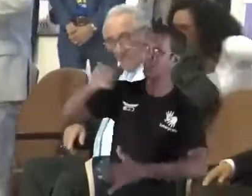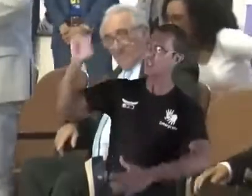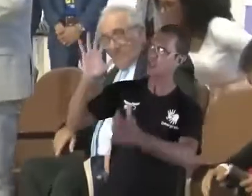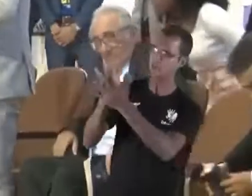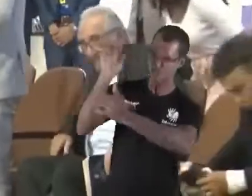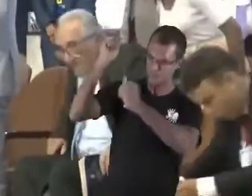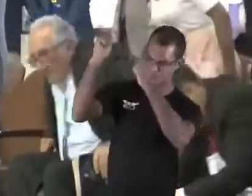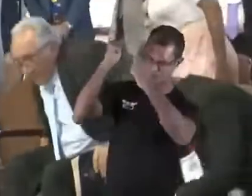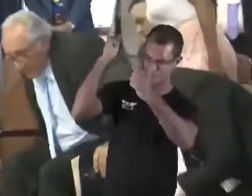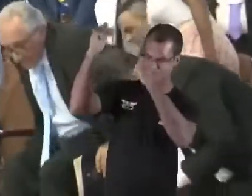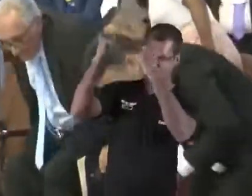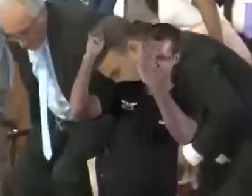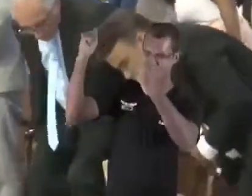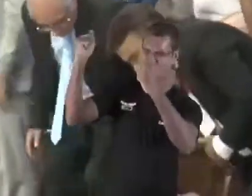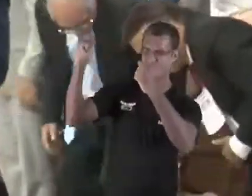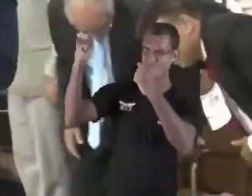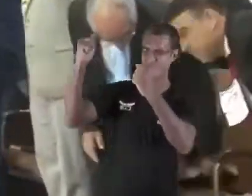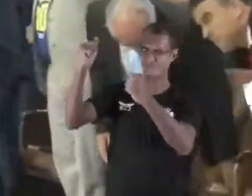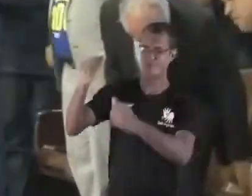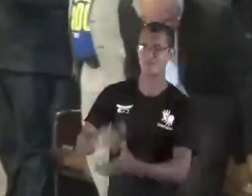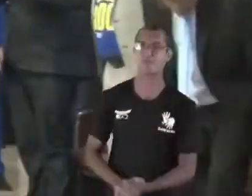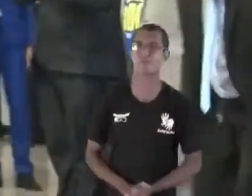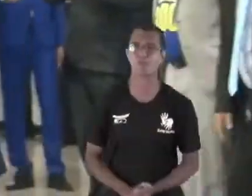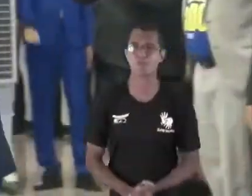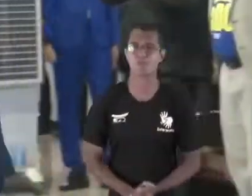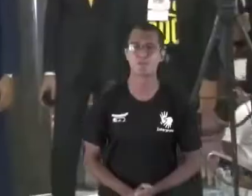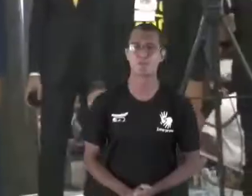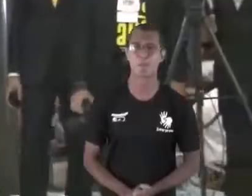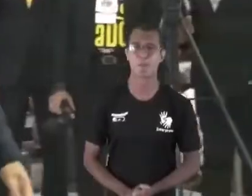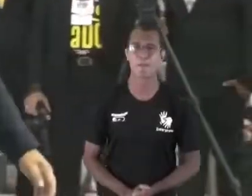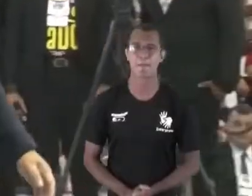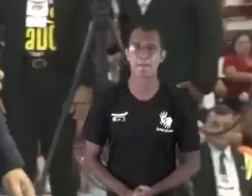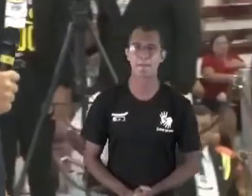Deus. Vamos orar.